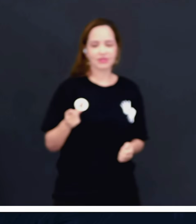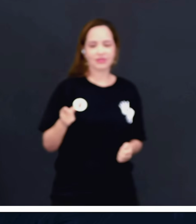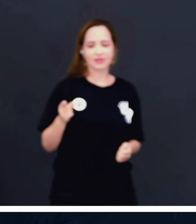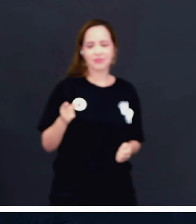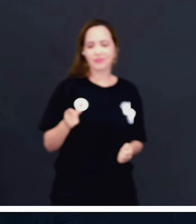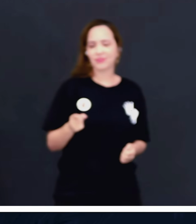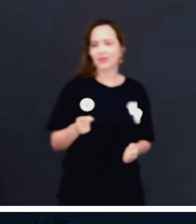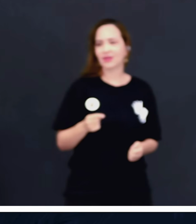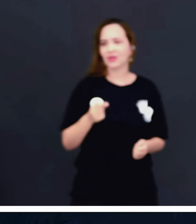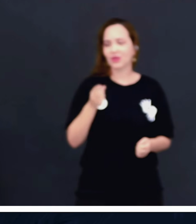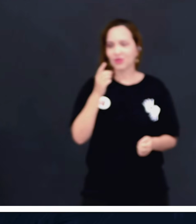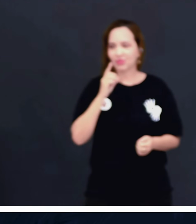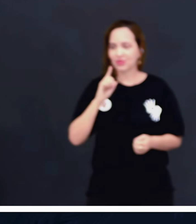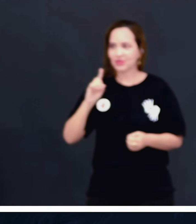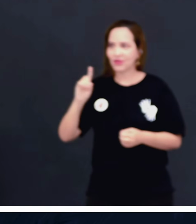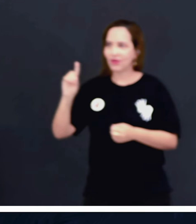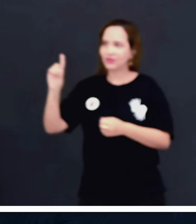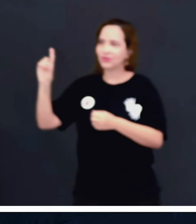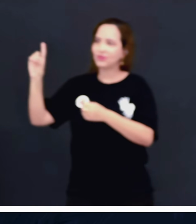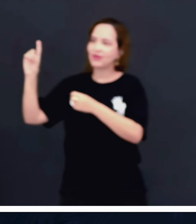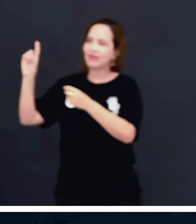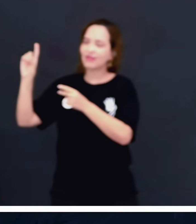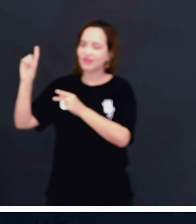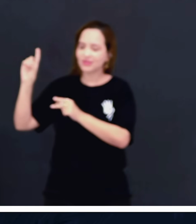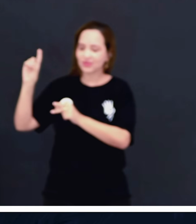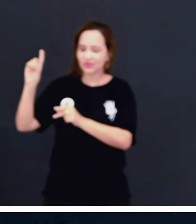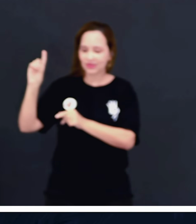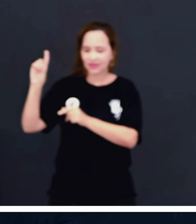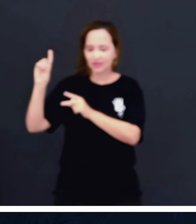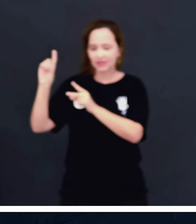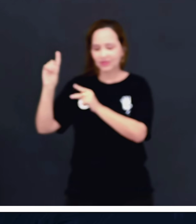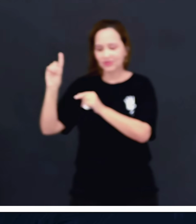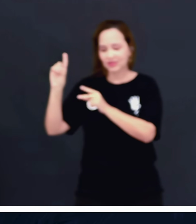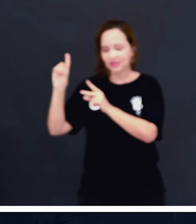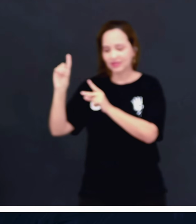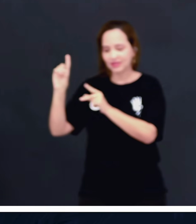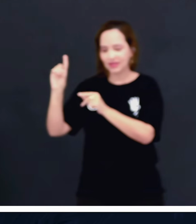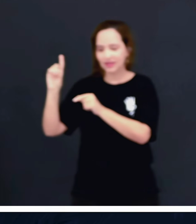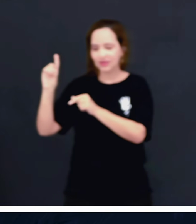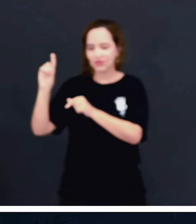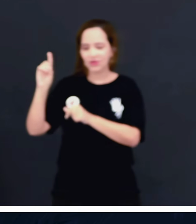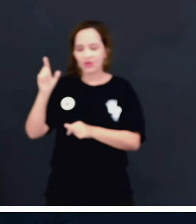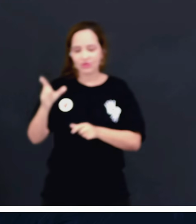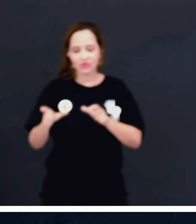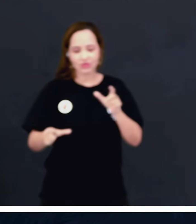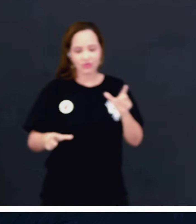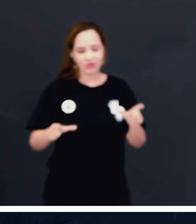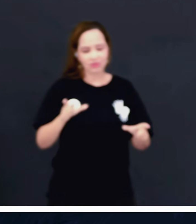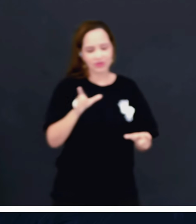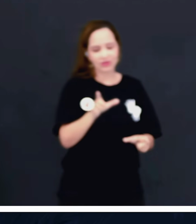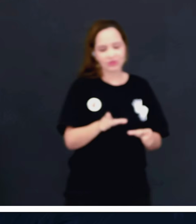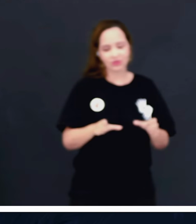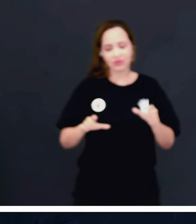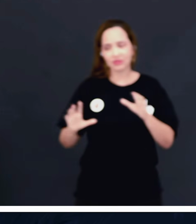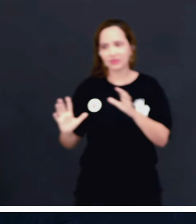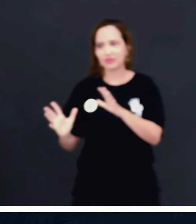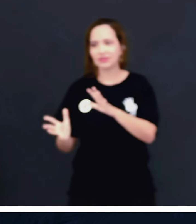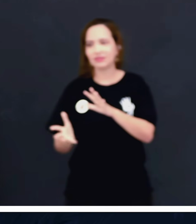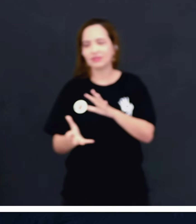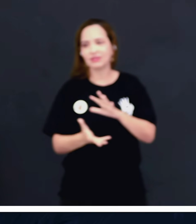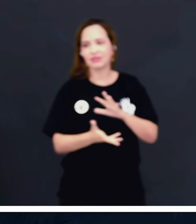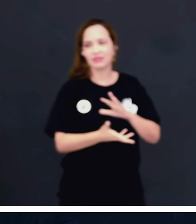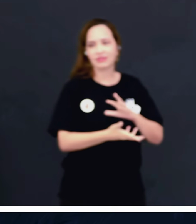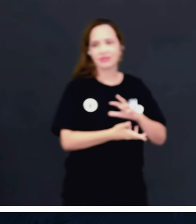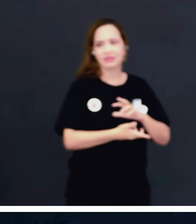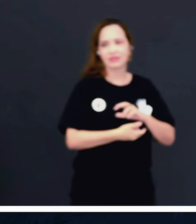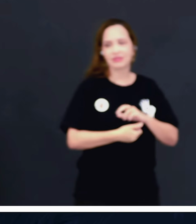amor, pois só Tu és o Deus eterno sobre